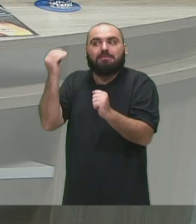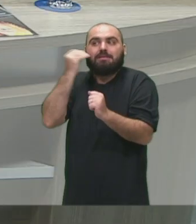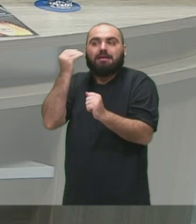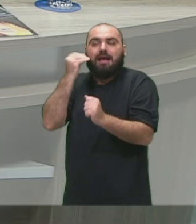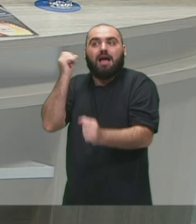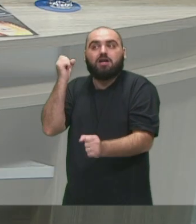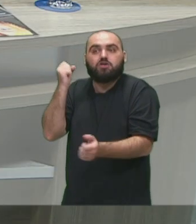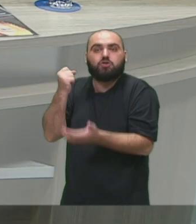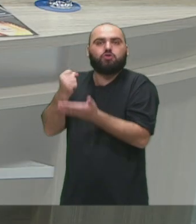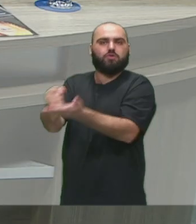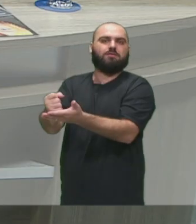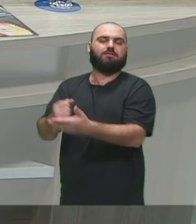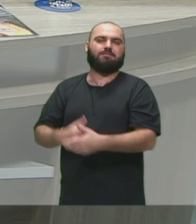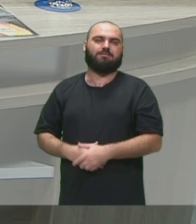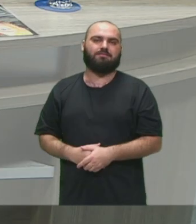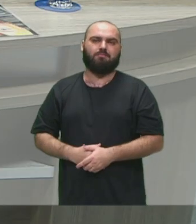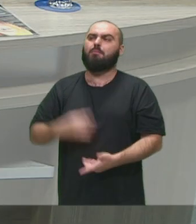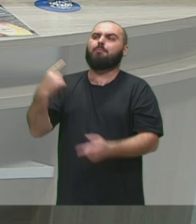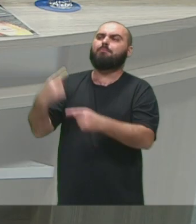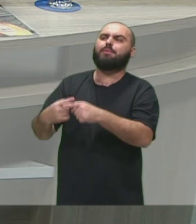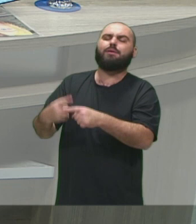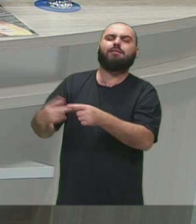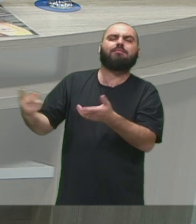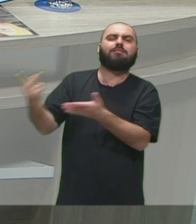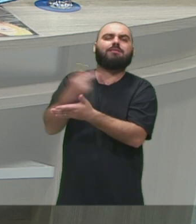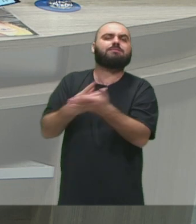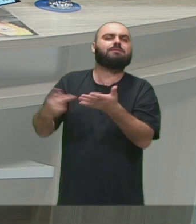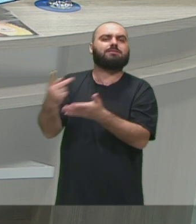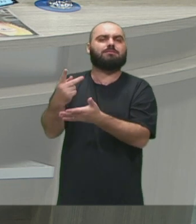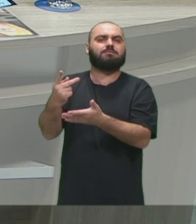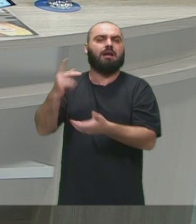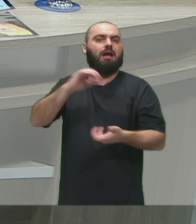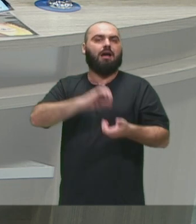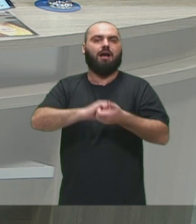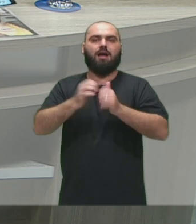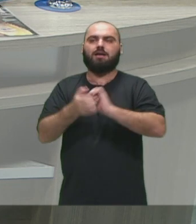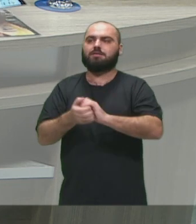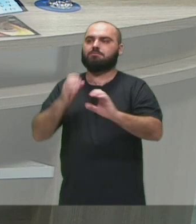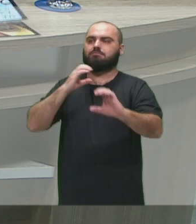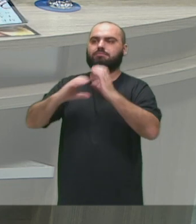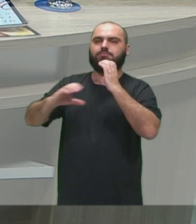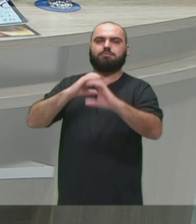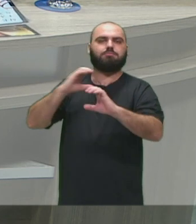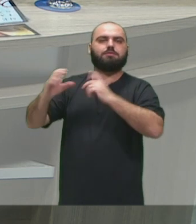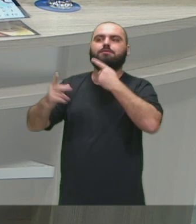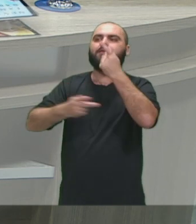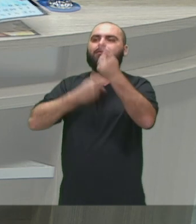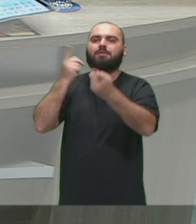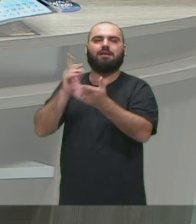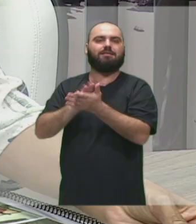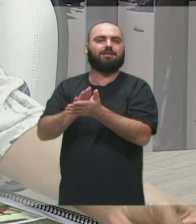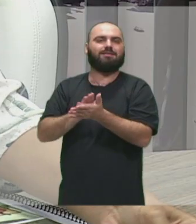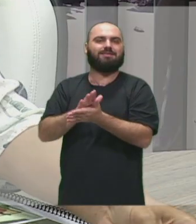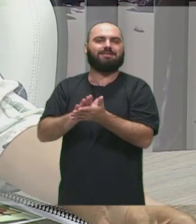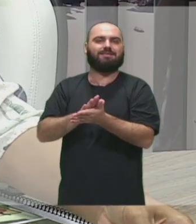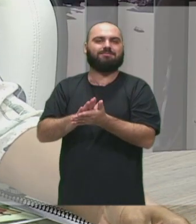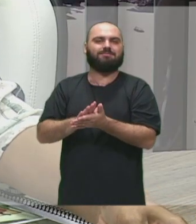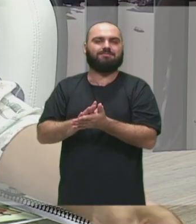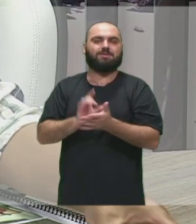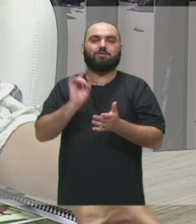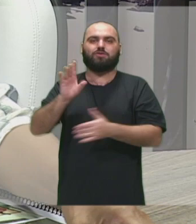usar a obra de arte? Porque a arte ela tem o poder de comunicação não verbal. Ela